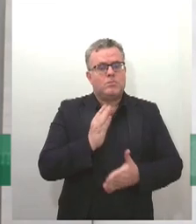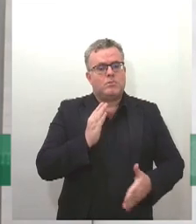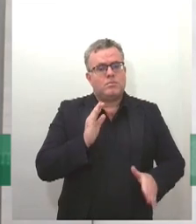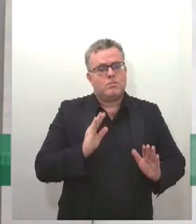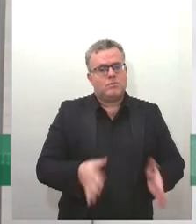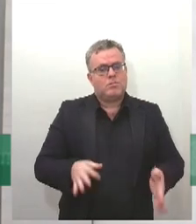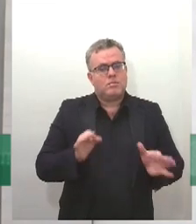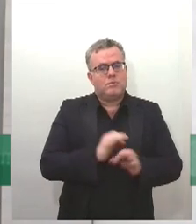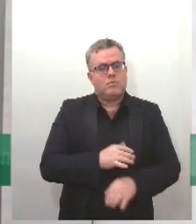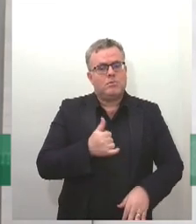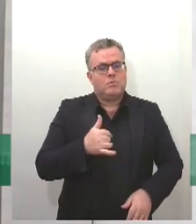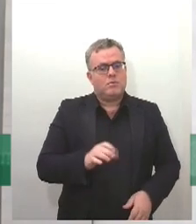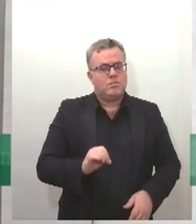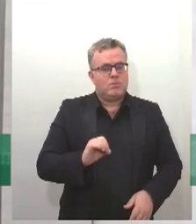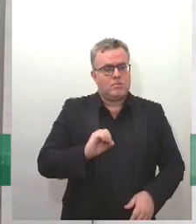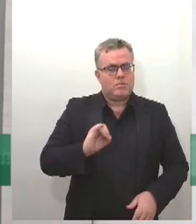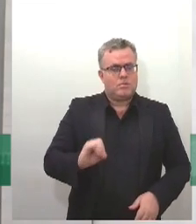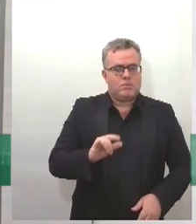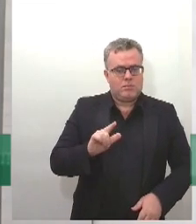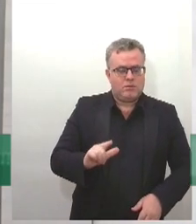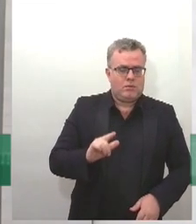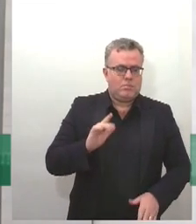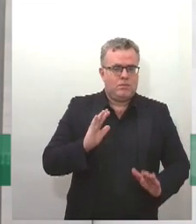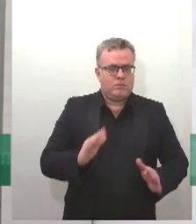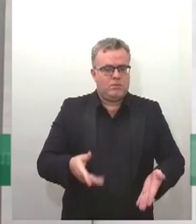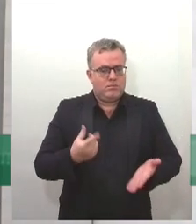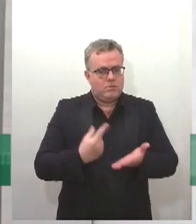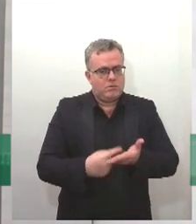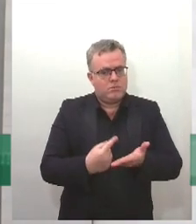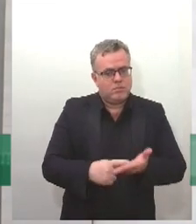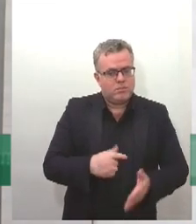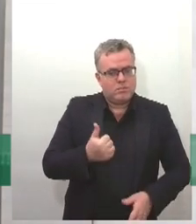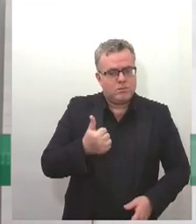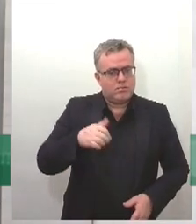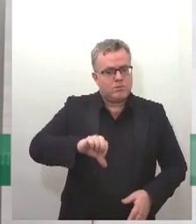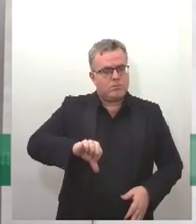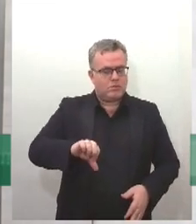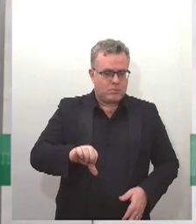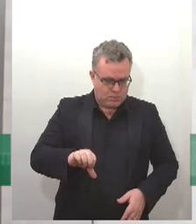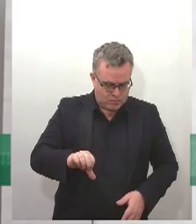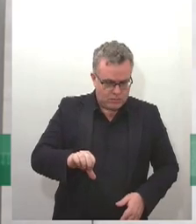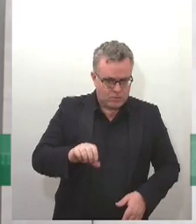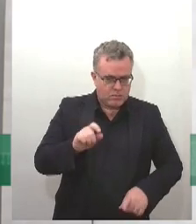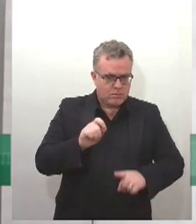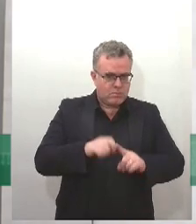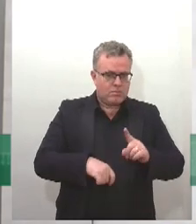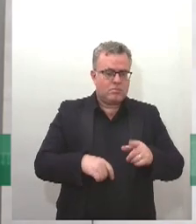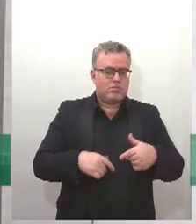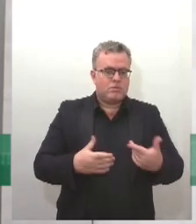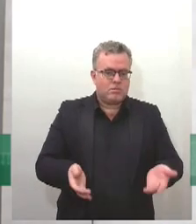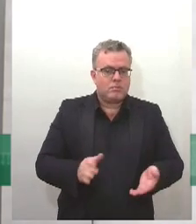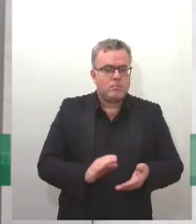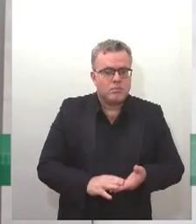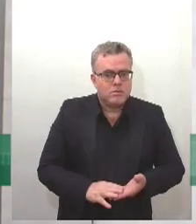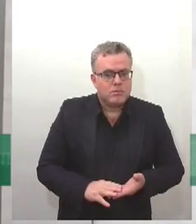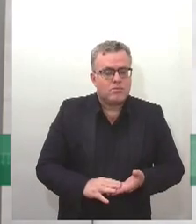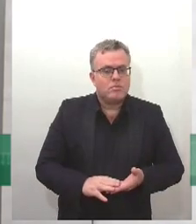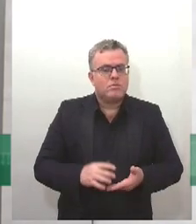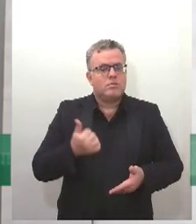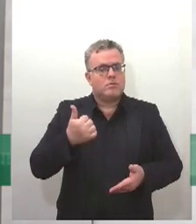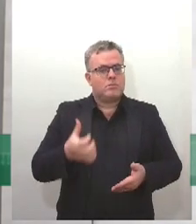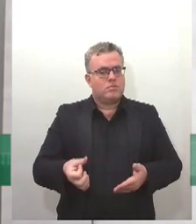Julho foi remetido ao Senado no dia 19 do mesmo mês está desde o dia 16 de agosto aguardando